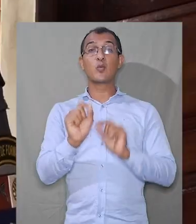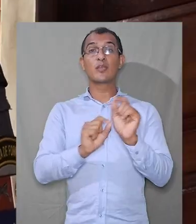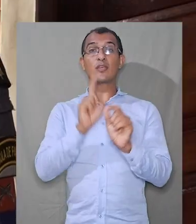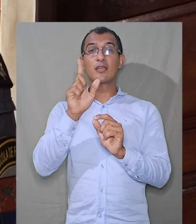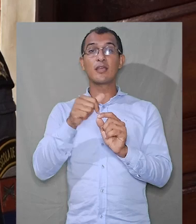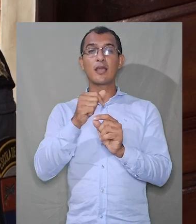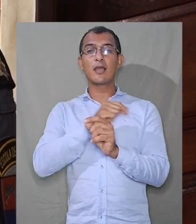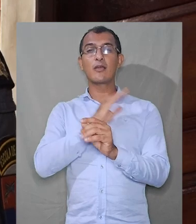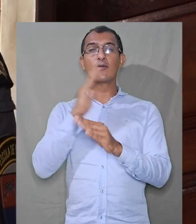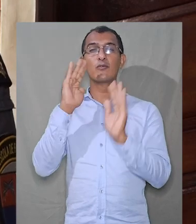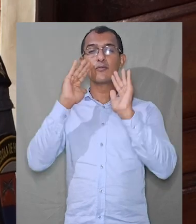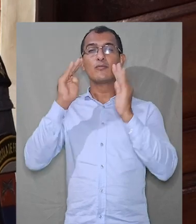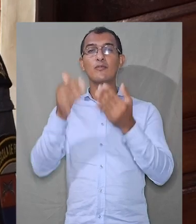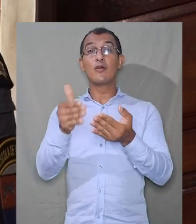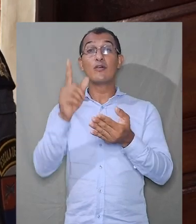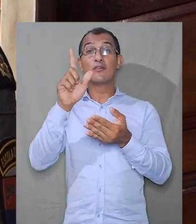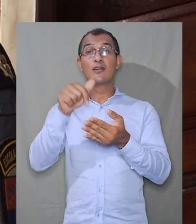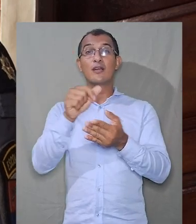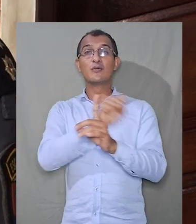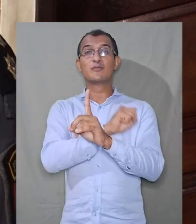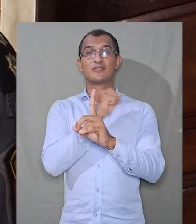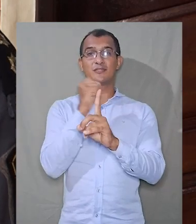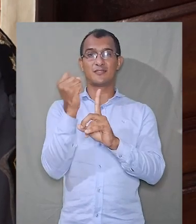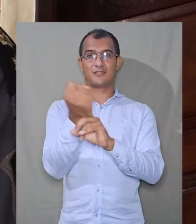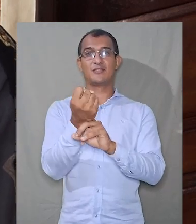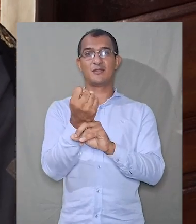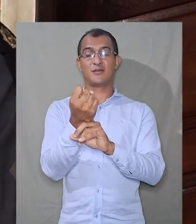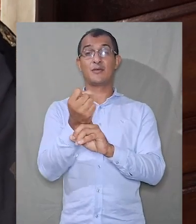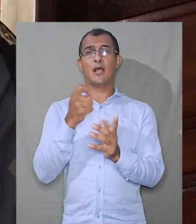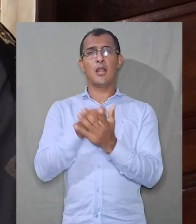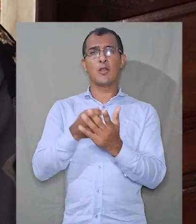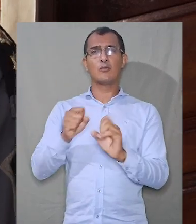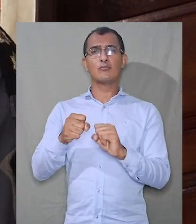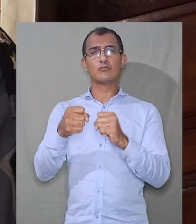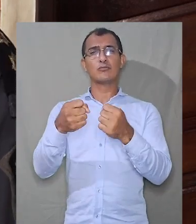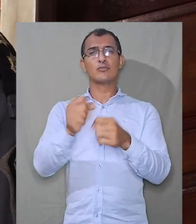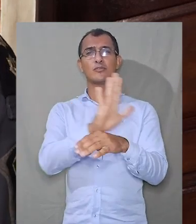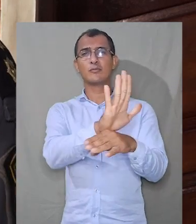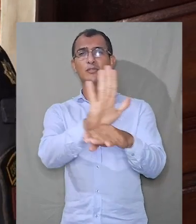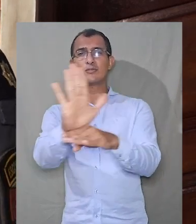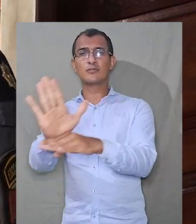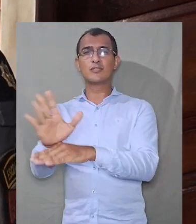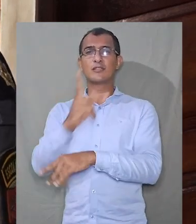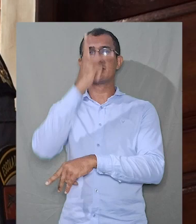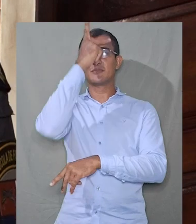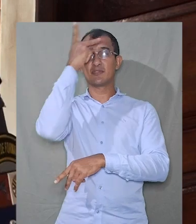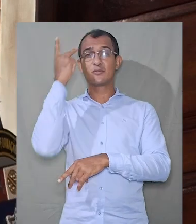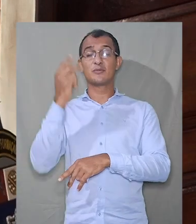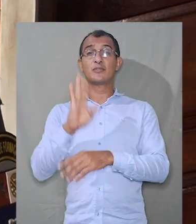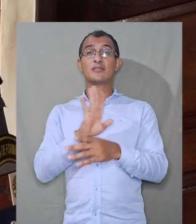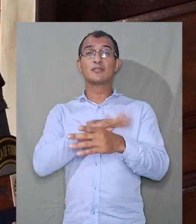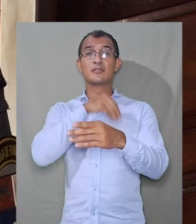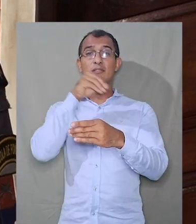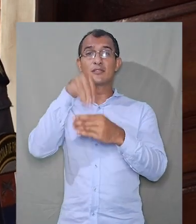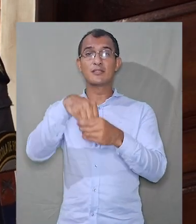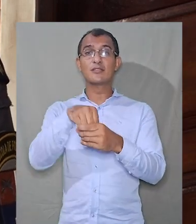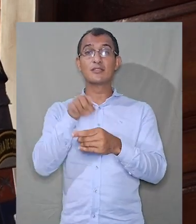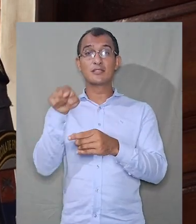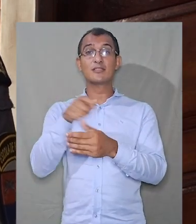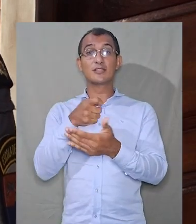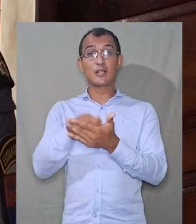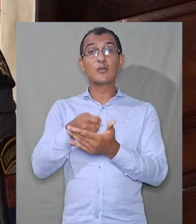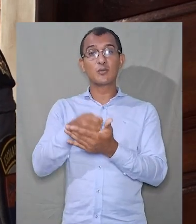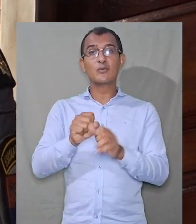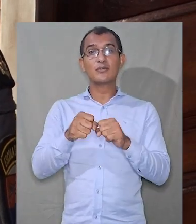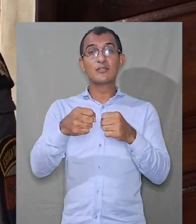Militar. O que foi levado em consideração é a causa social, é a luta dela para ajudar as pessoas. E